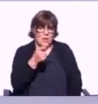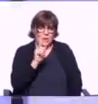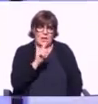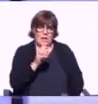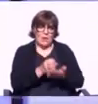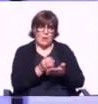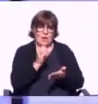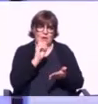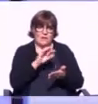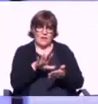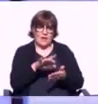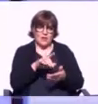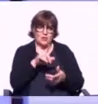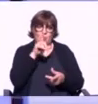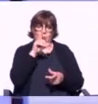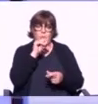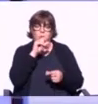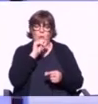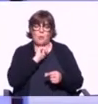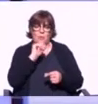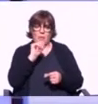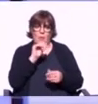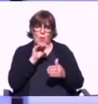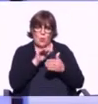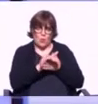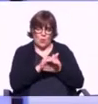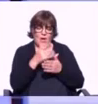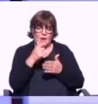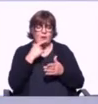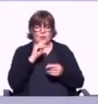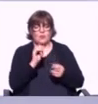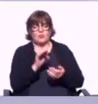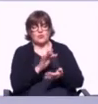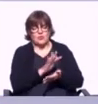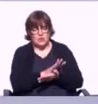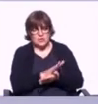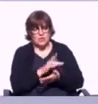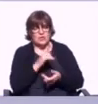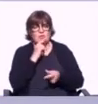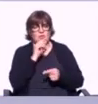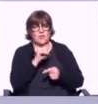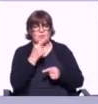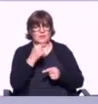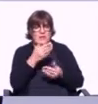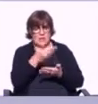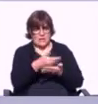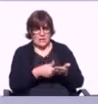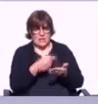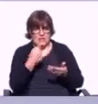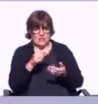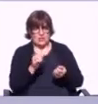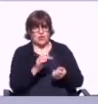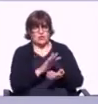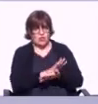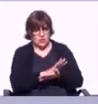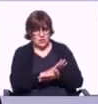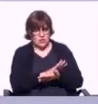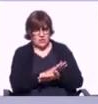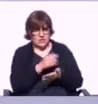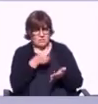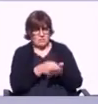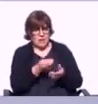por Pombo Correio, onde apareciam também quer nomes de jornalistas, quer nomes, aliás, até havia uma lista, jornalistas avançados.